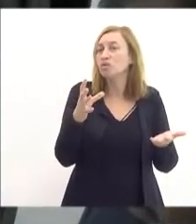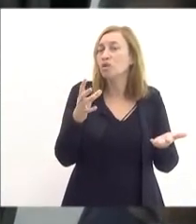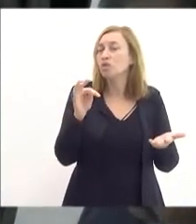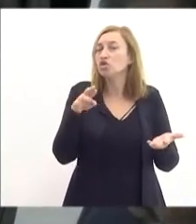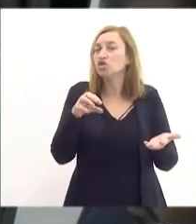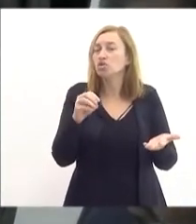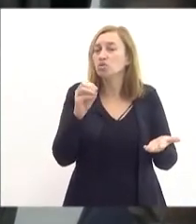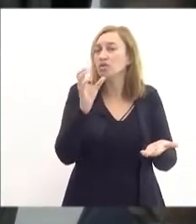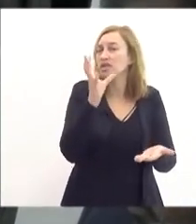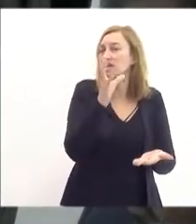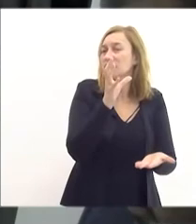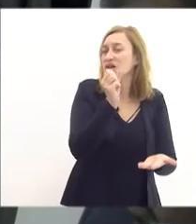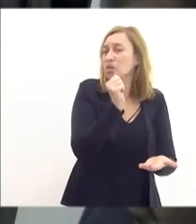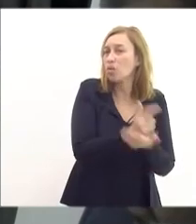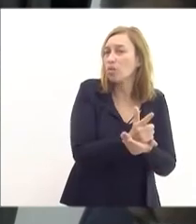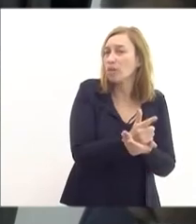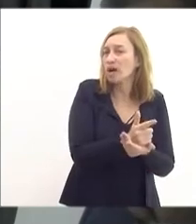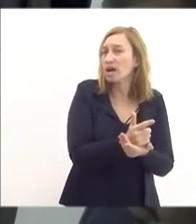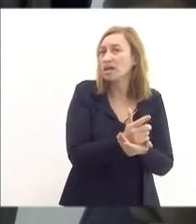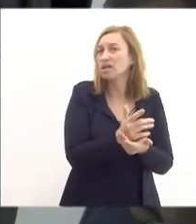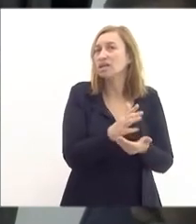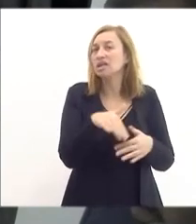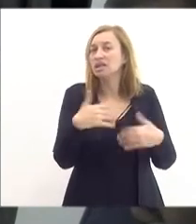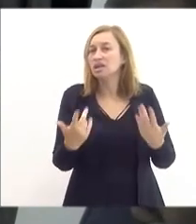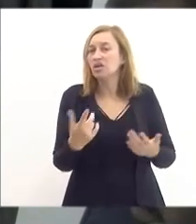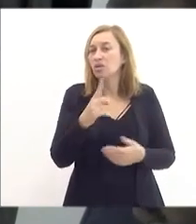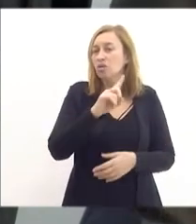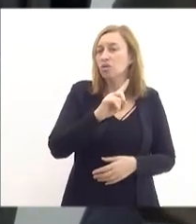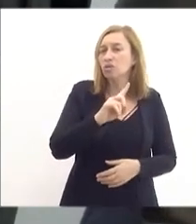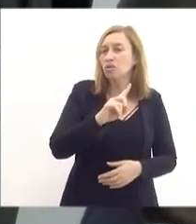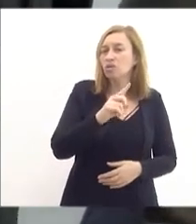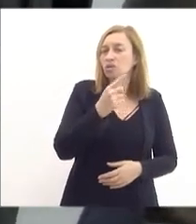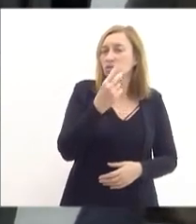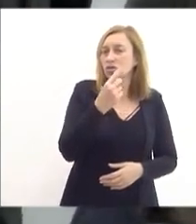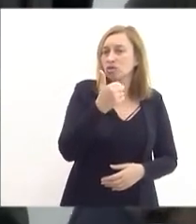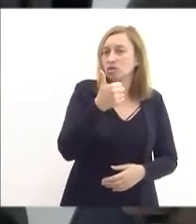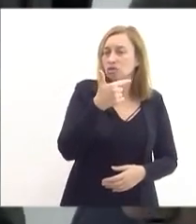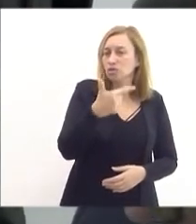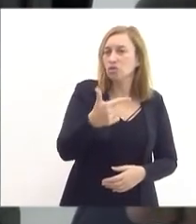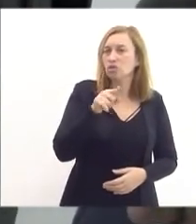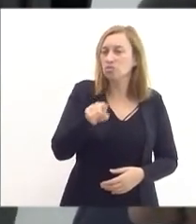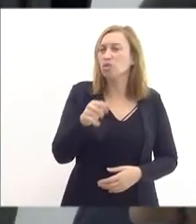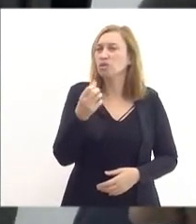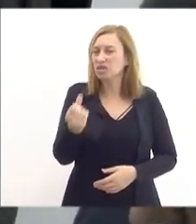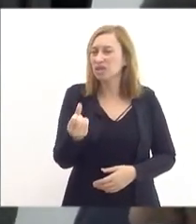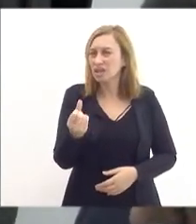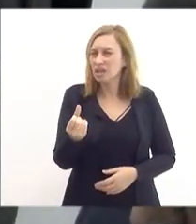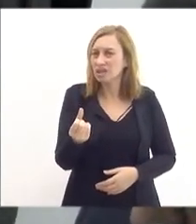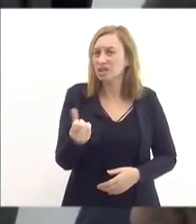né? Então, qual 1.200.000? 2.6, eu errei, não foi 1.6,